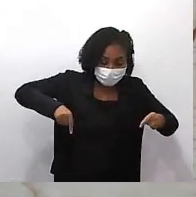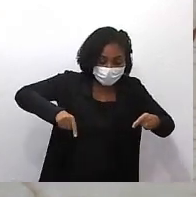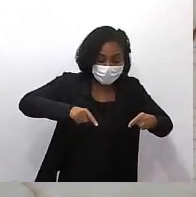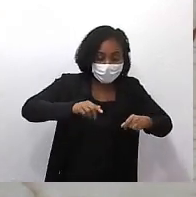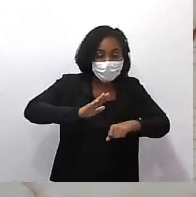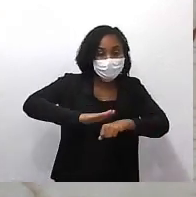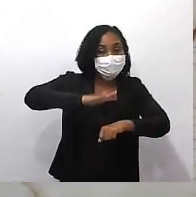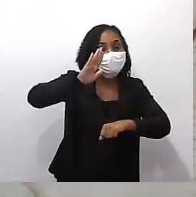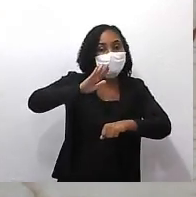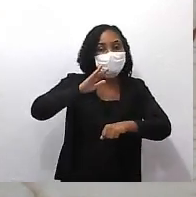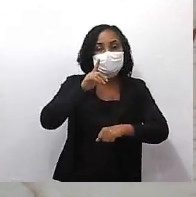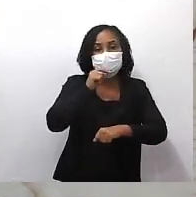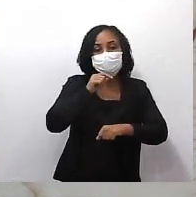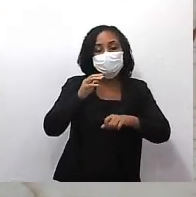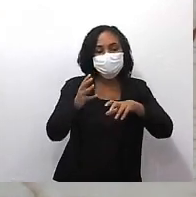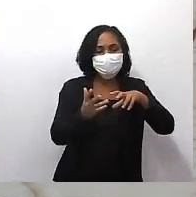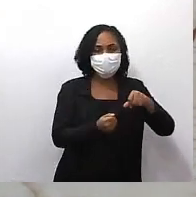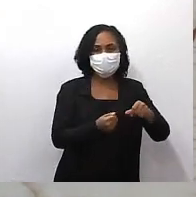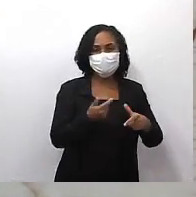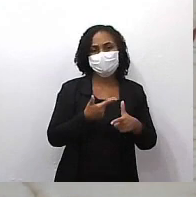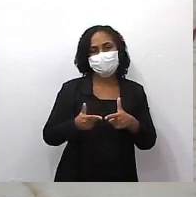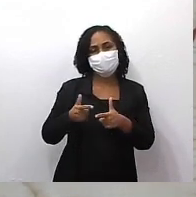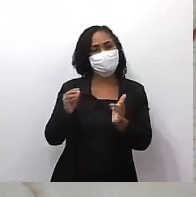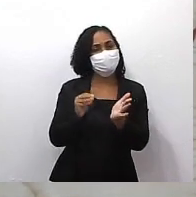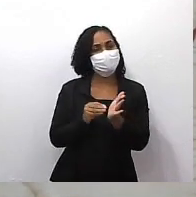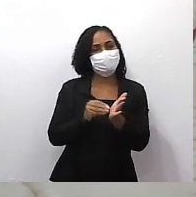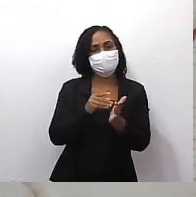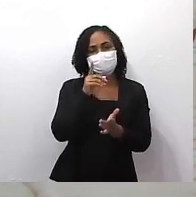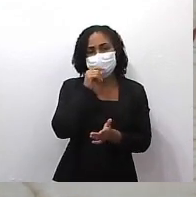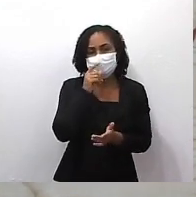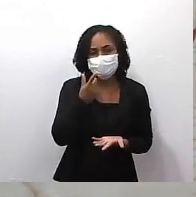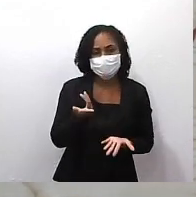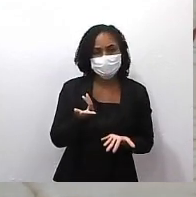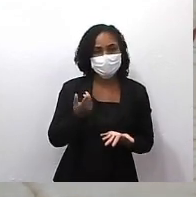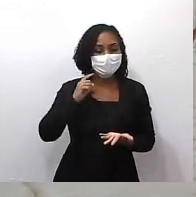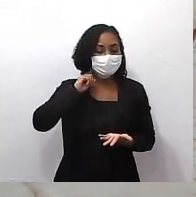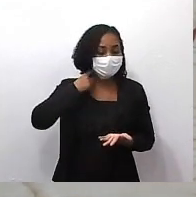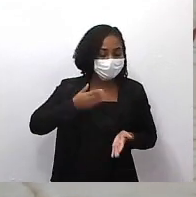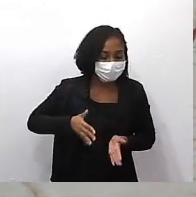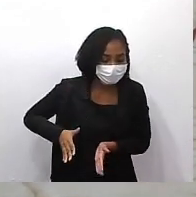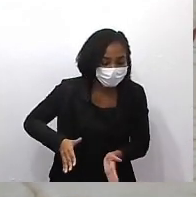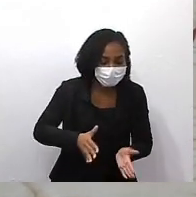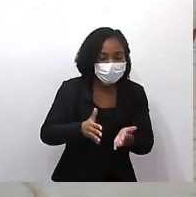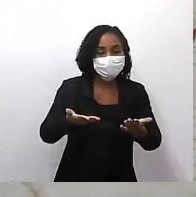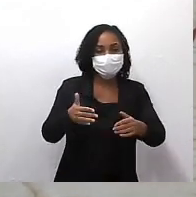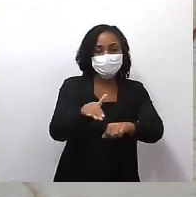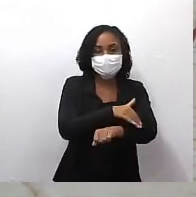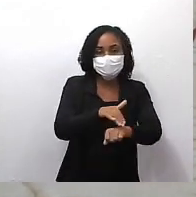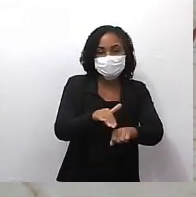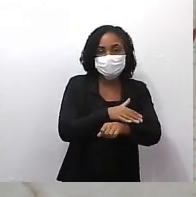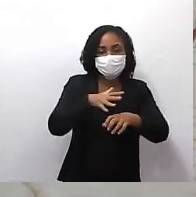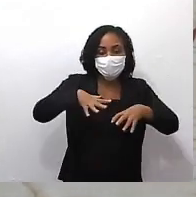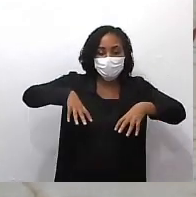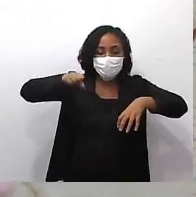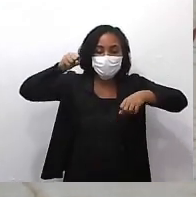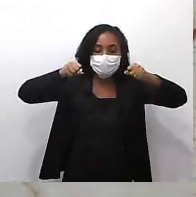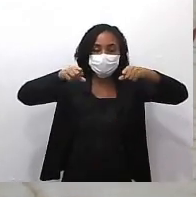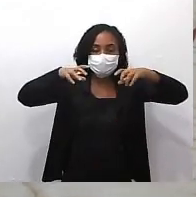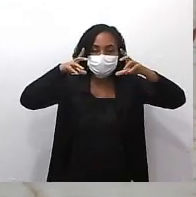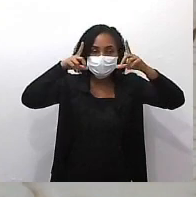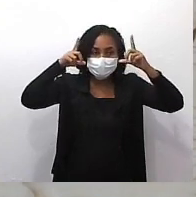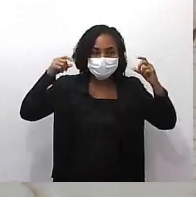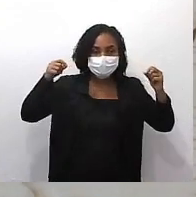mundo, pessoas tendo problema por falta d'água. O saneamento básico não chegou para todo mundo. O sertão nordestino, a gente ainda está